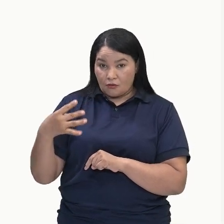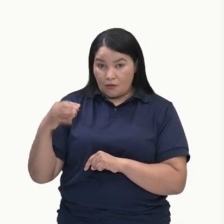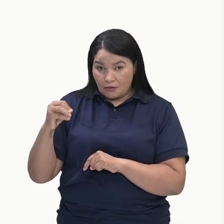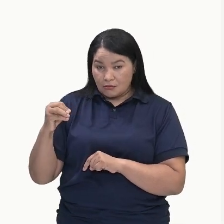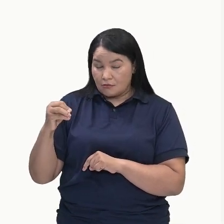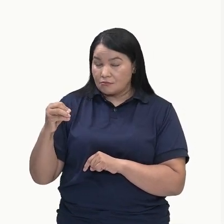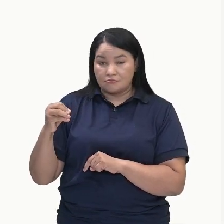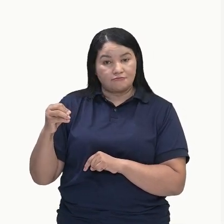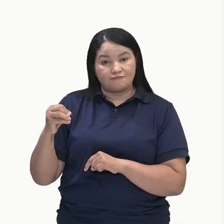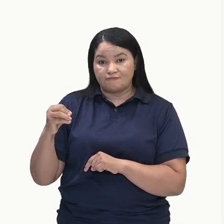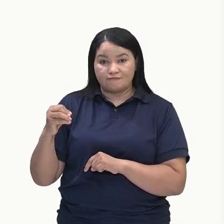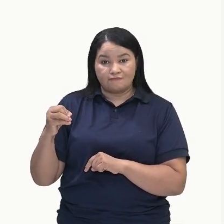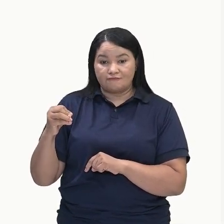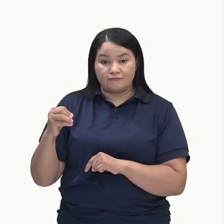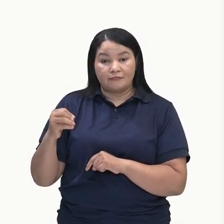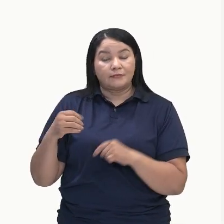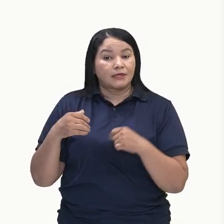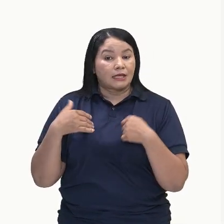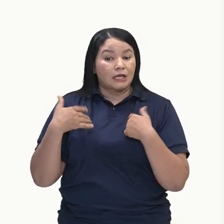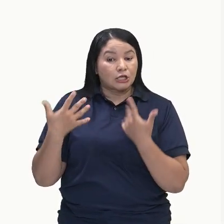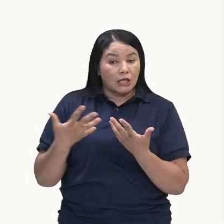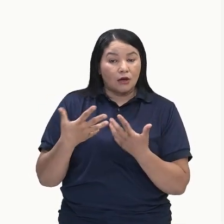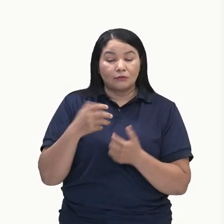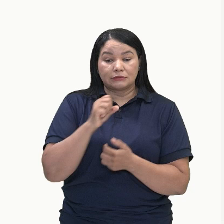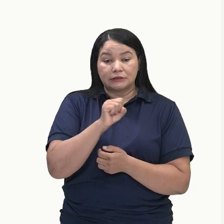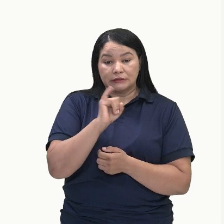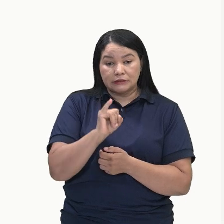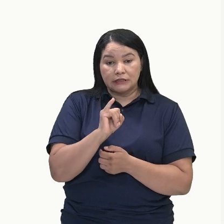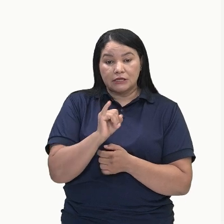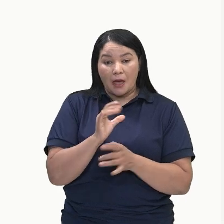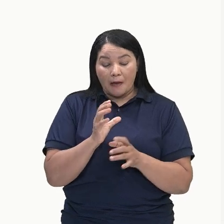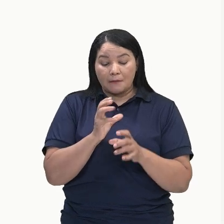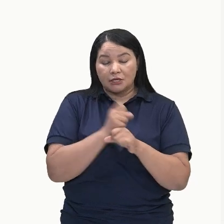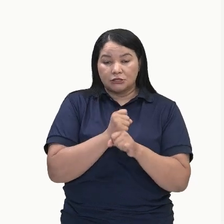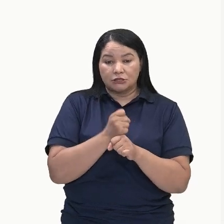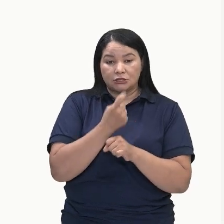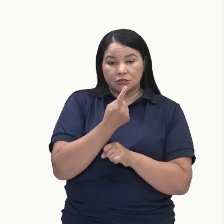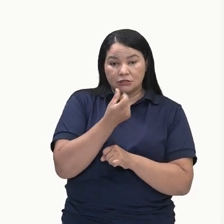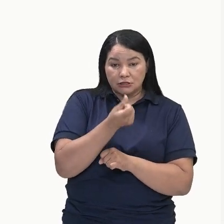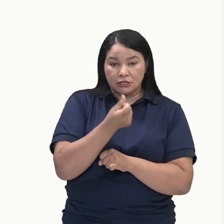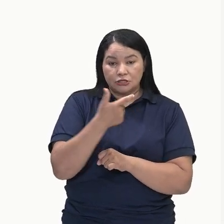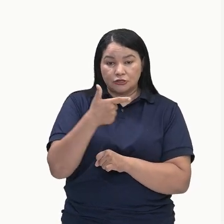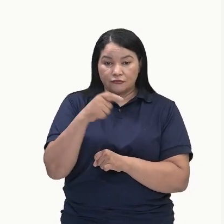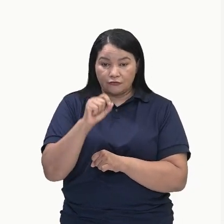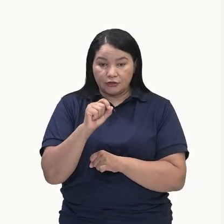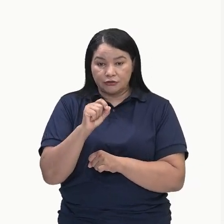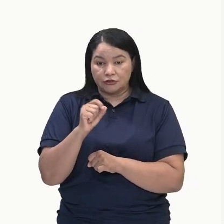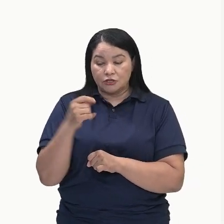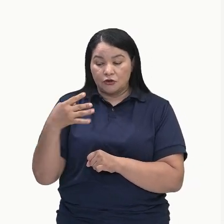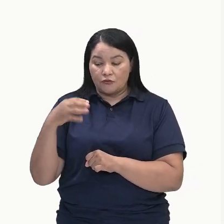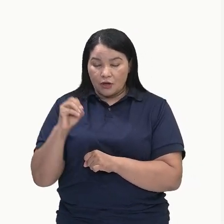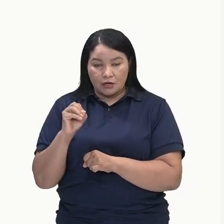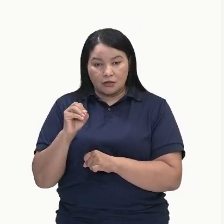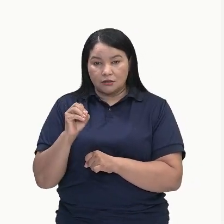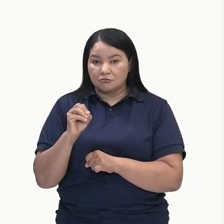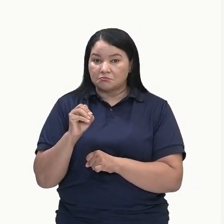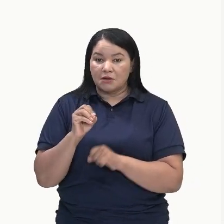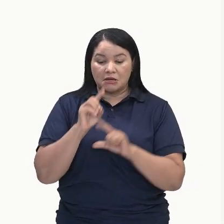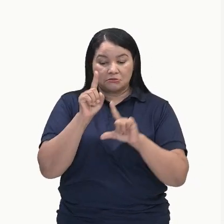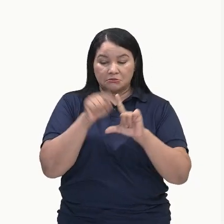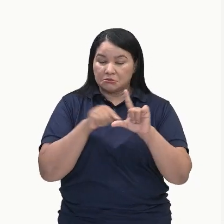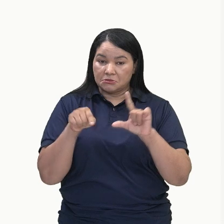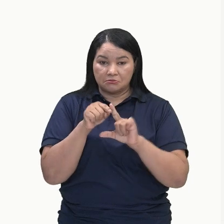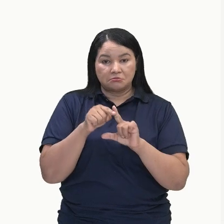40. Então, se as medidas fossem 16, 20 e 40, nós não